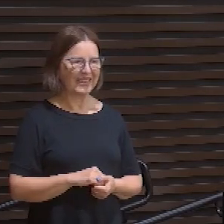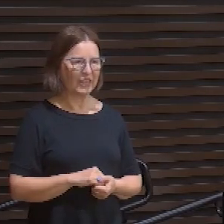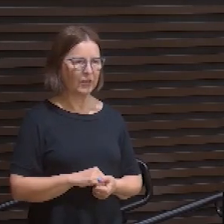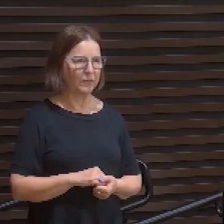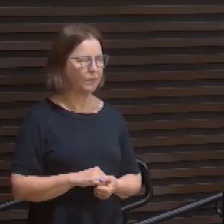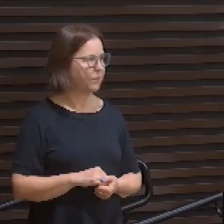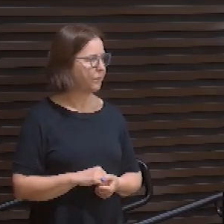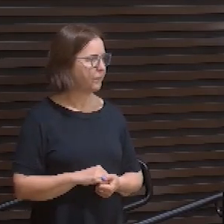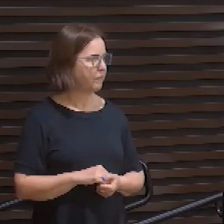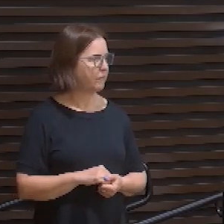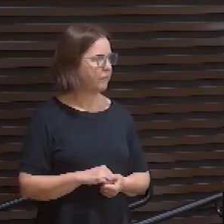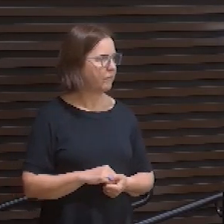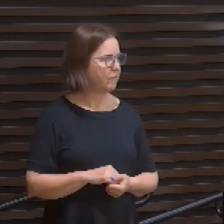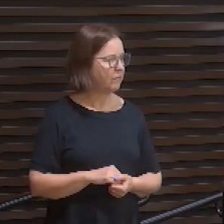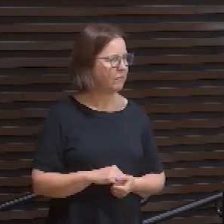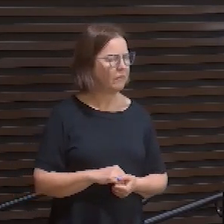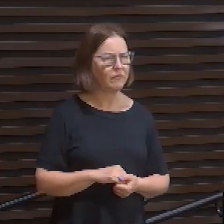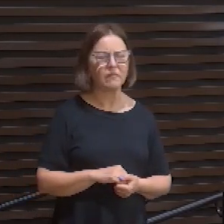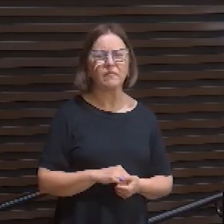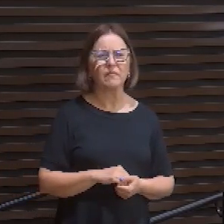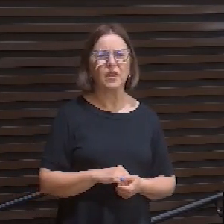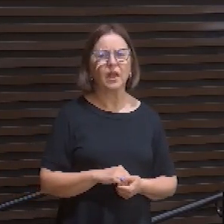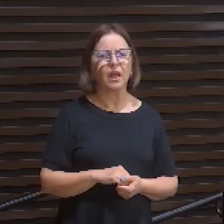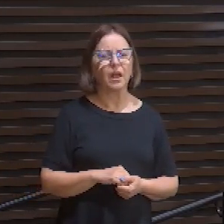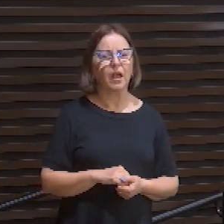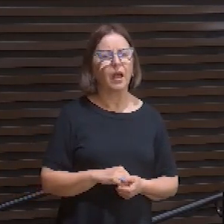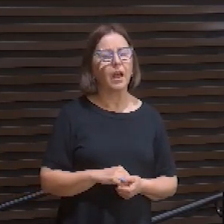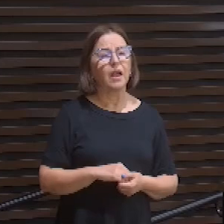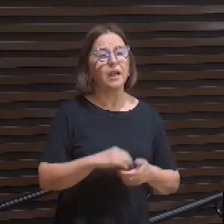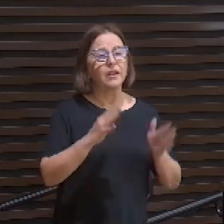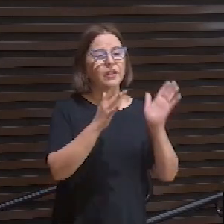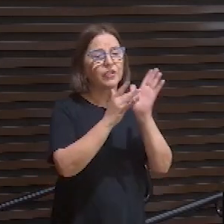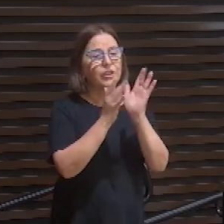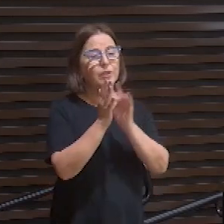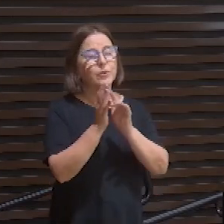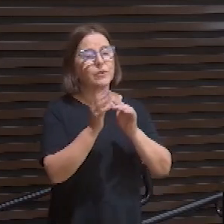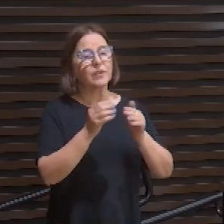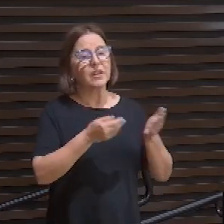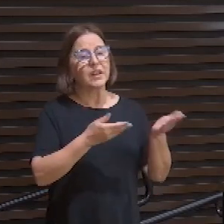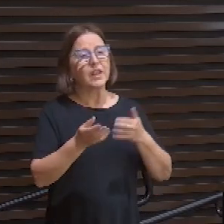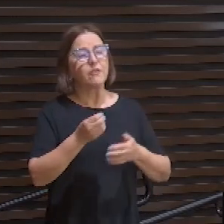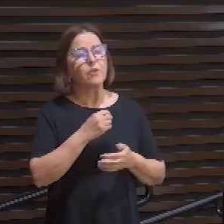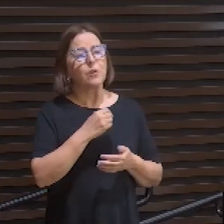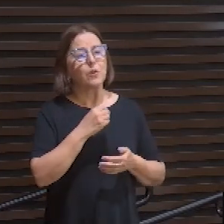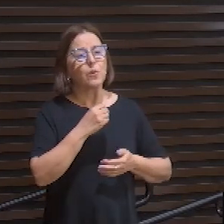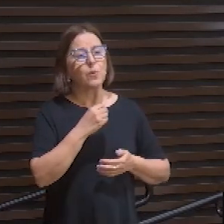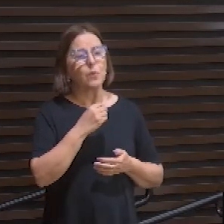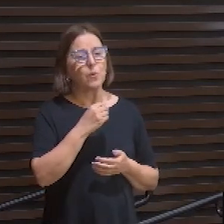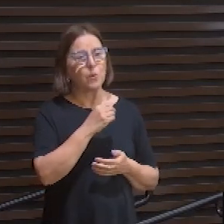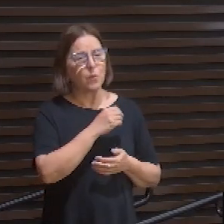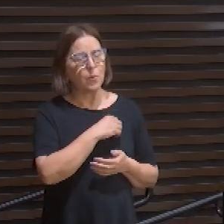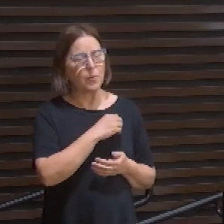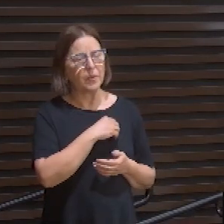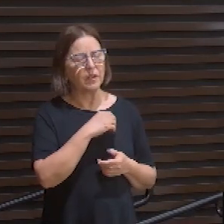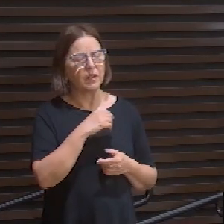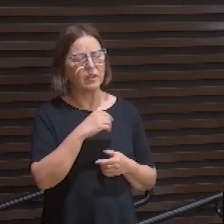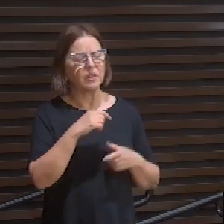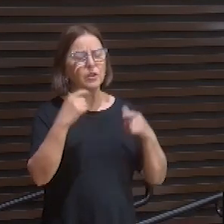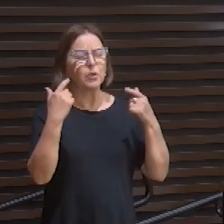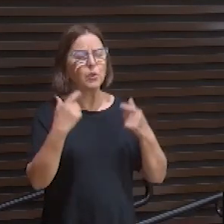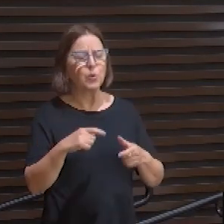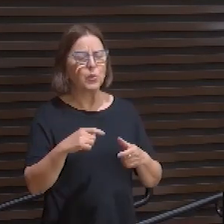Onde é que ele botou os pecados? O pecado ele levou. E os pecados, onde ele colocou? Depois nós vamos ver mais para